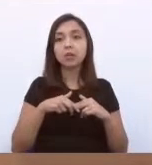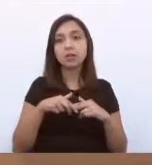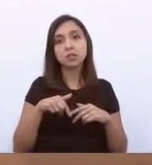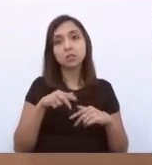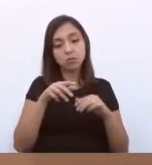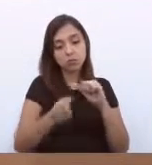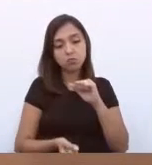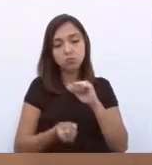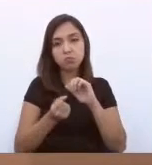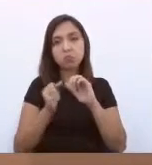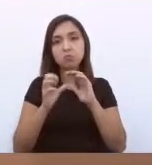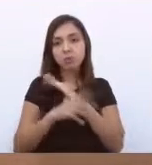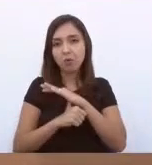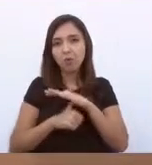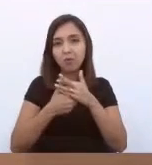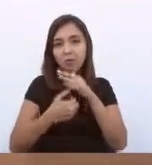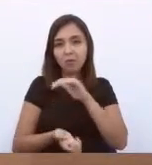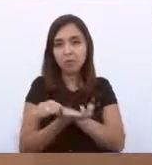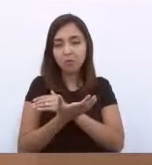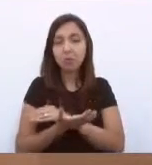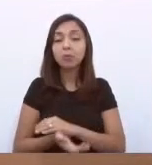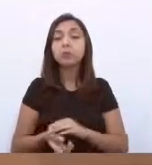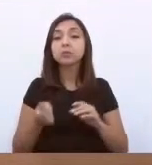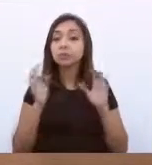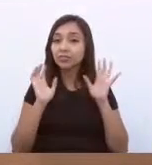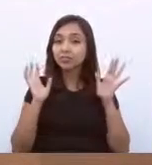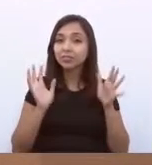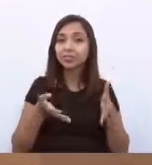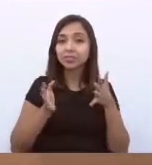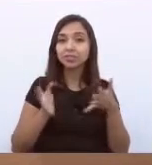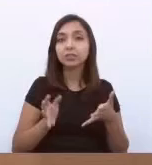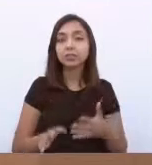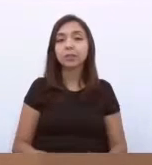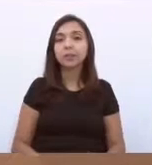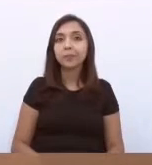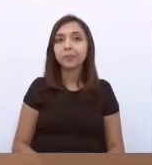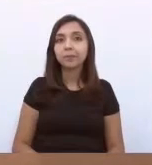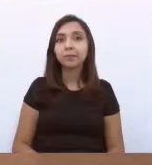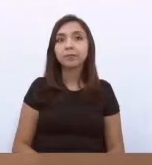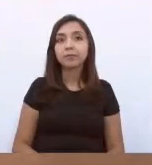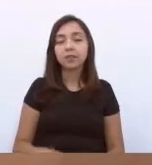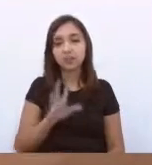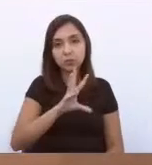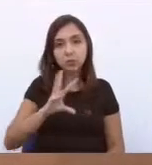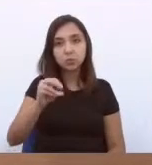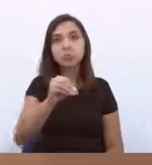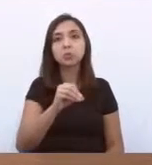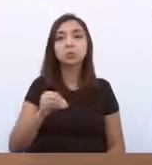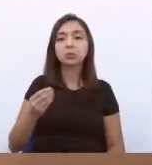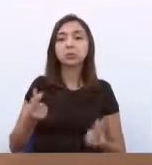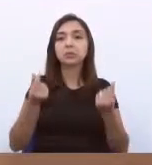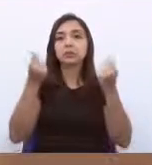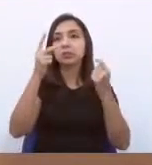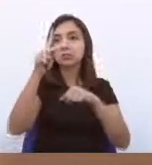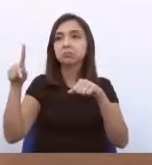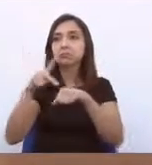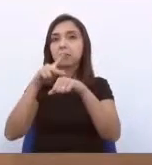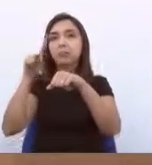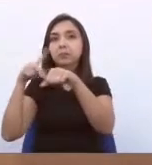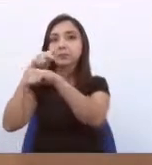chamado corrupção, já superam a riqueza de muitos países. E